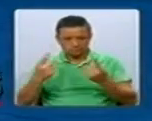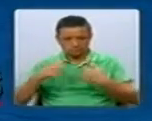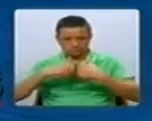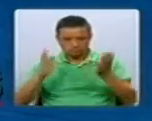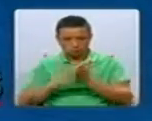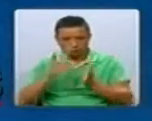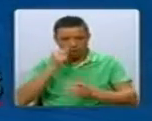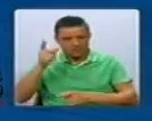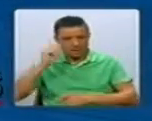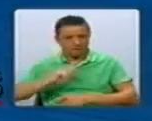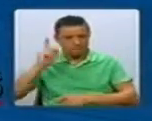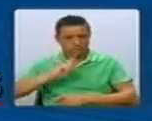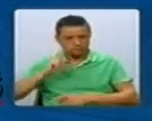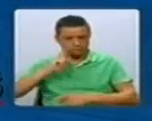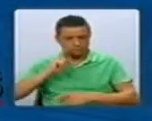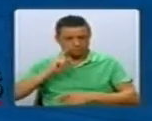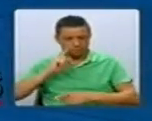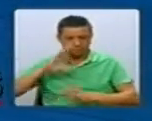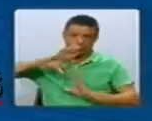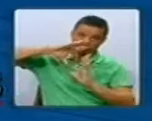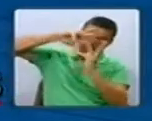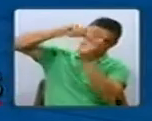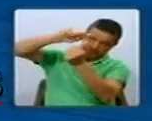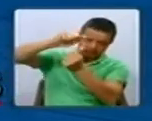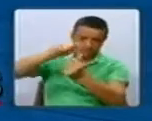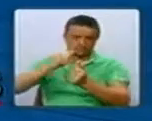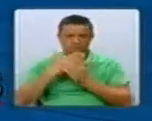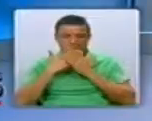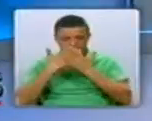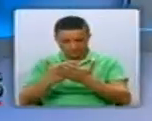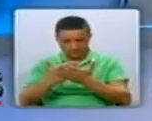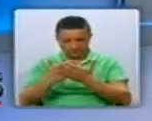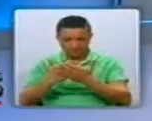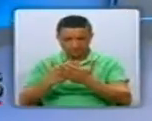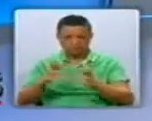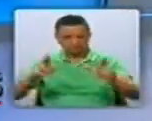homens e mulheres da exploração espacial. Miguel, obrigada. Obrigado. E um bom domingo.